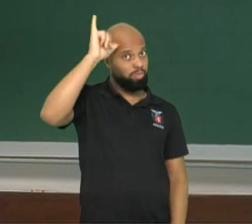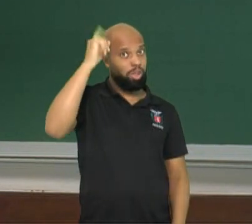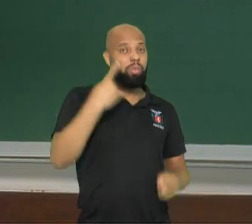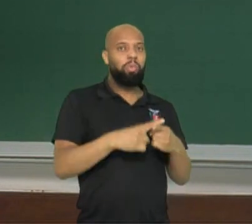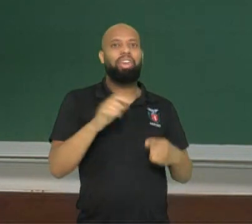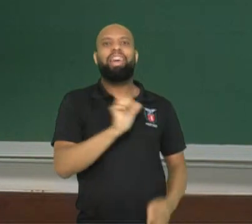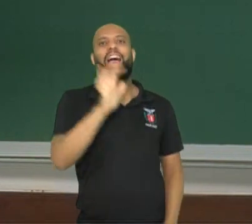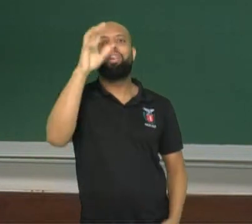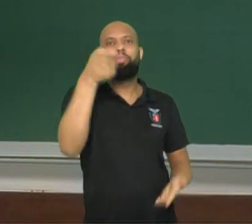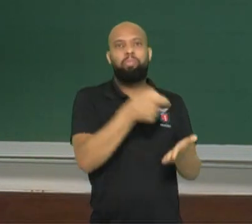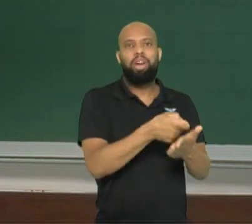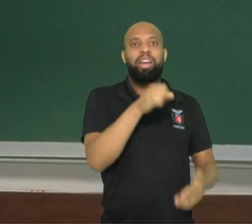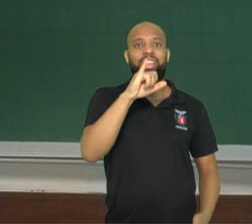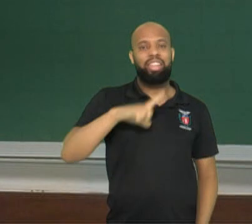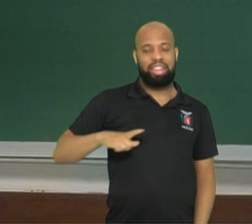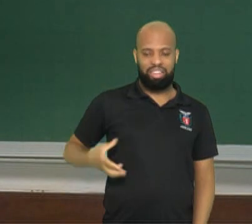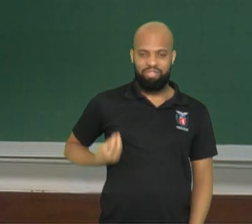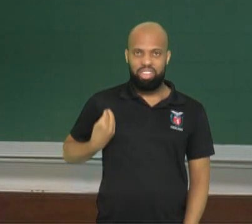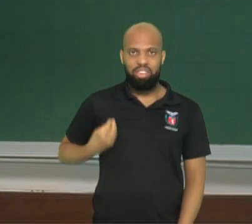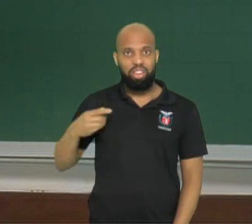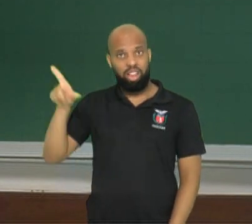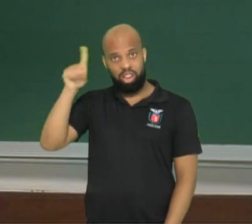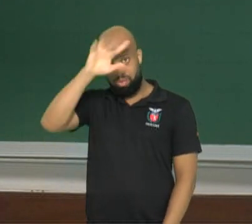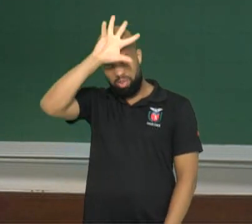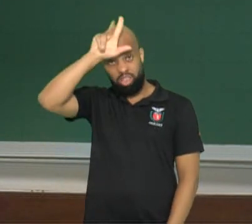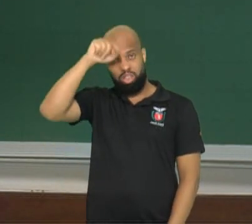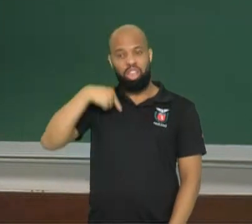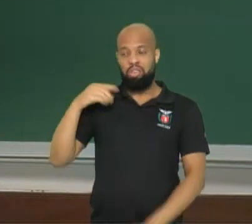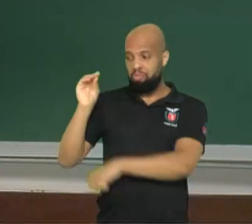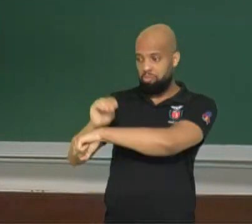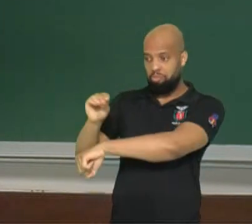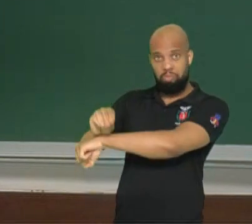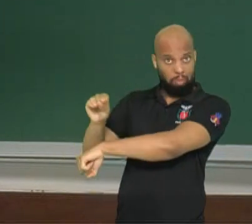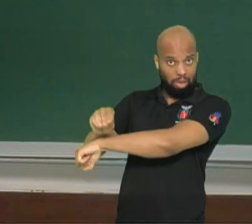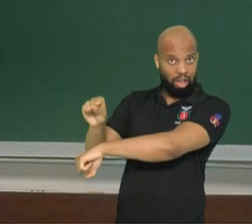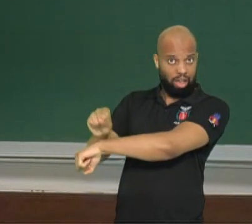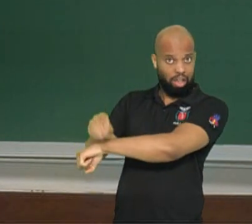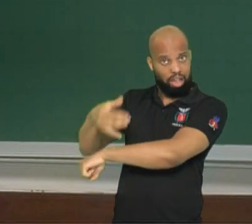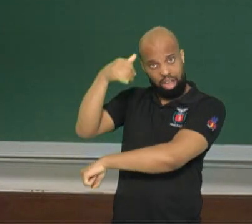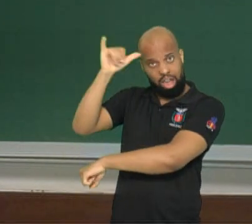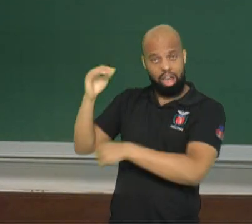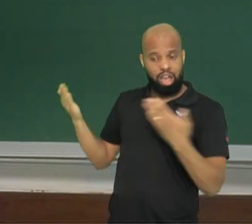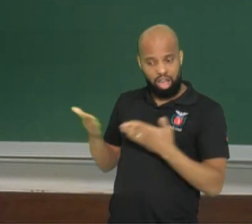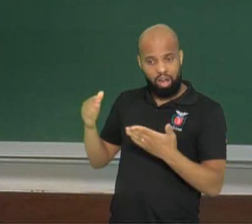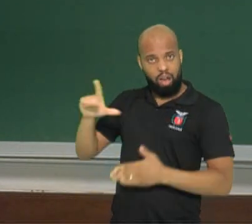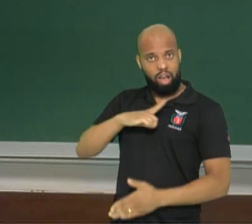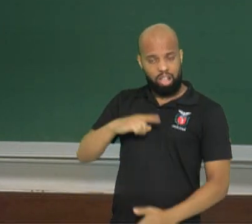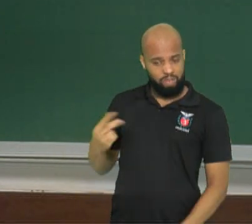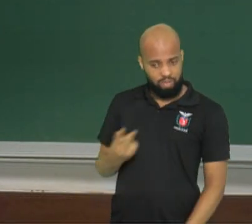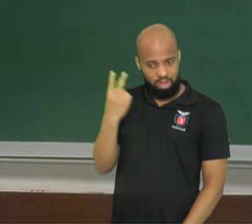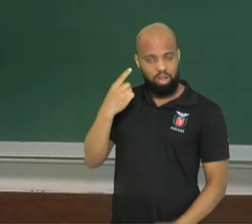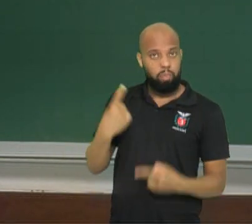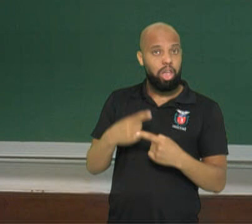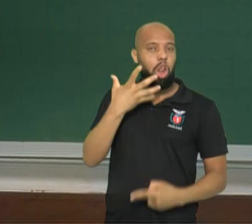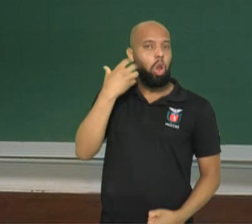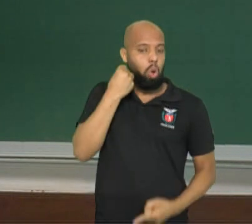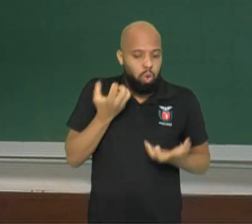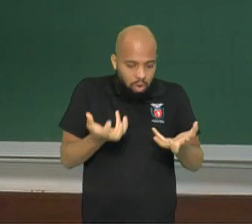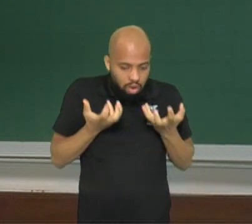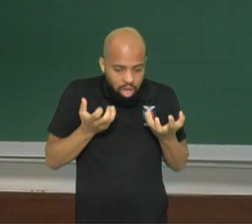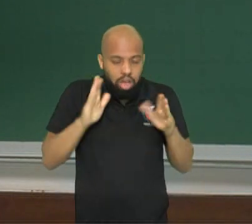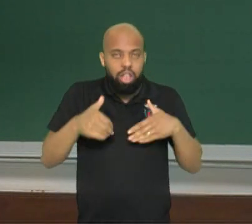mais caro, quem está lá na Amazônia pensa, poxa, eu vou criar gado, está valendo bastante, né? Tudo movido pelo lucro.